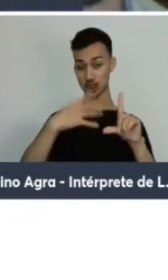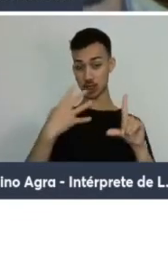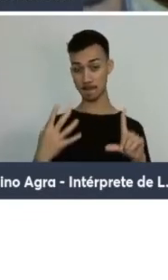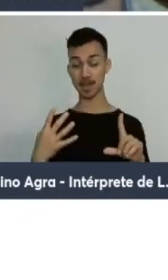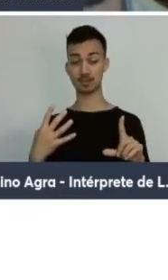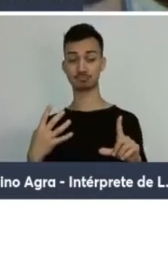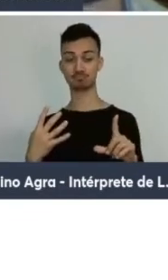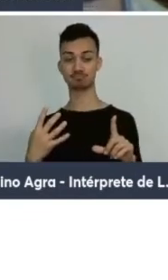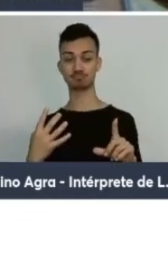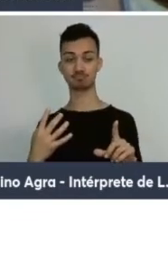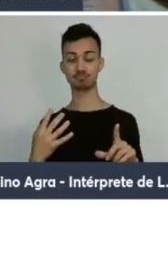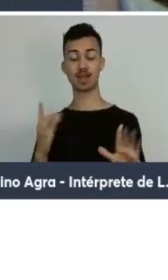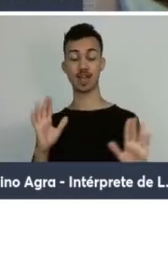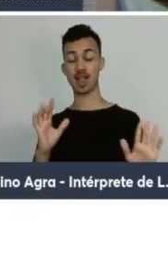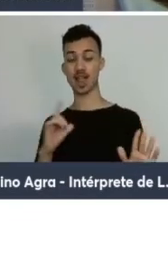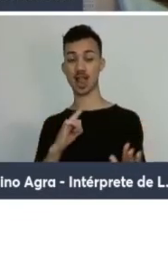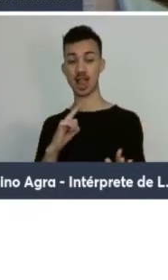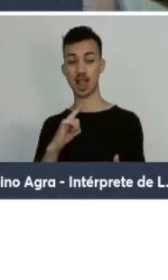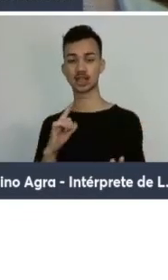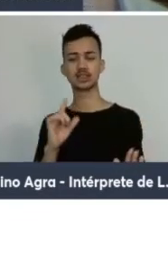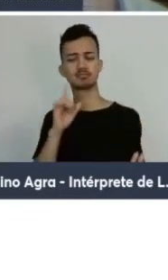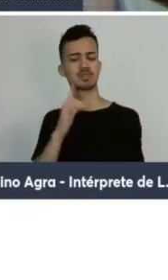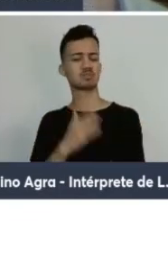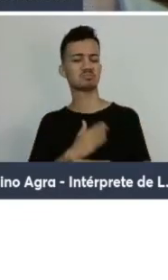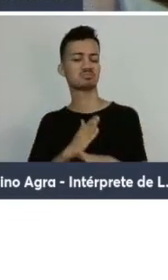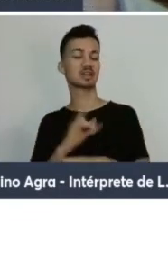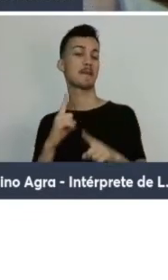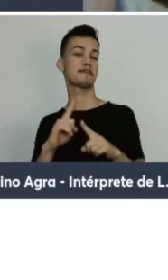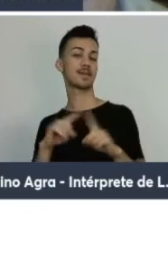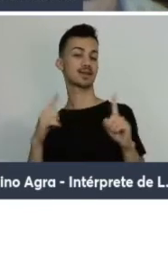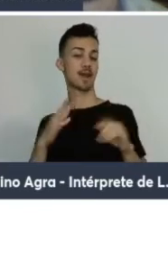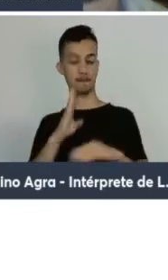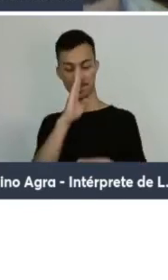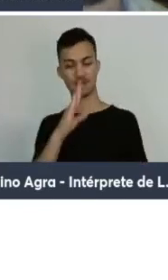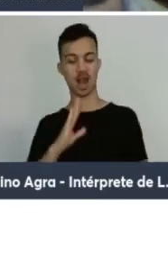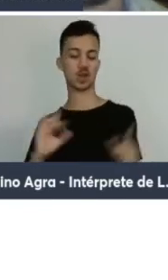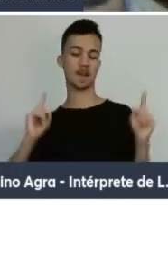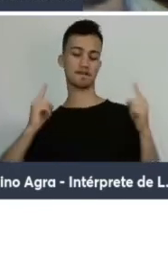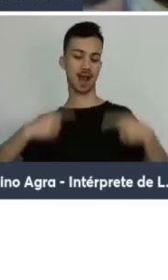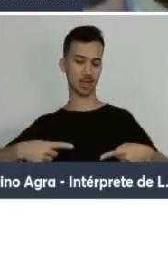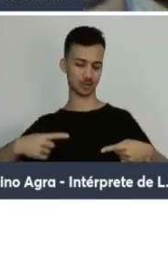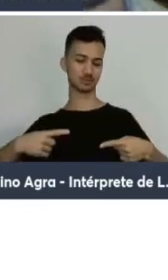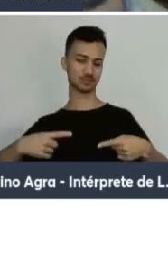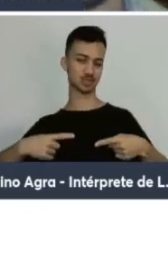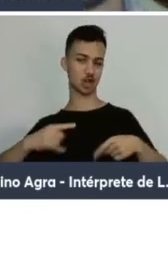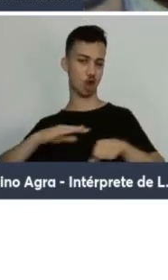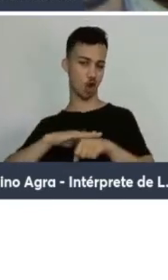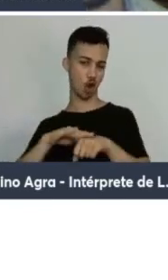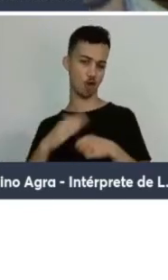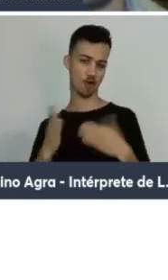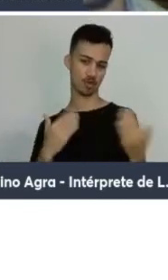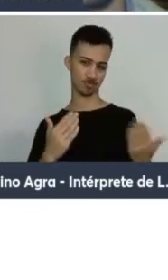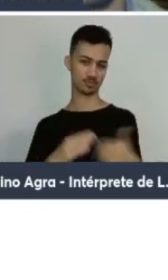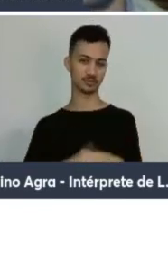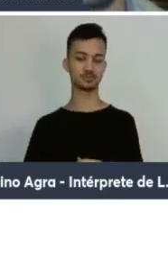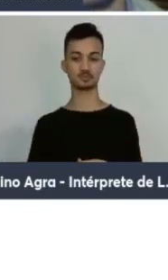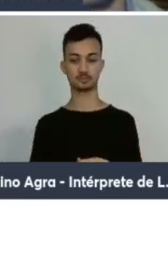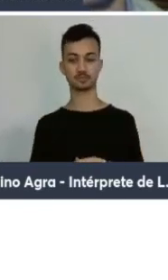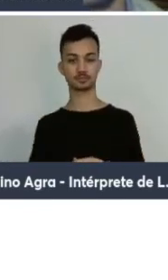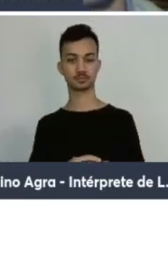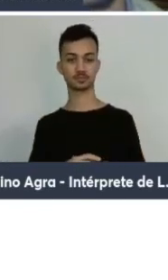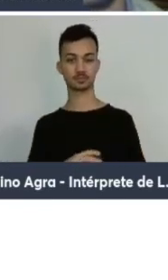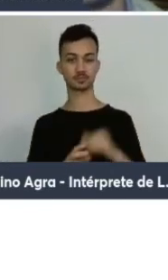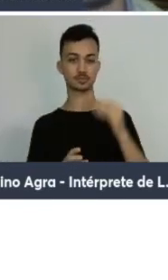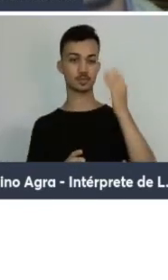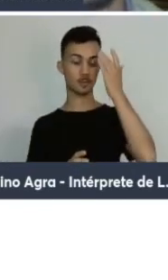via mais, assim, como debate. E, assim, eu não tive acesso à produção. Eu, inclusive, com a parada,